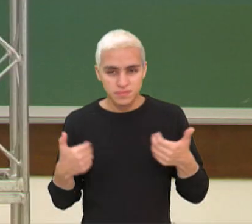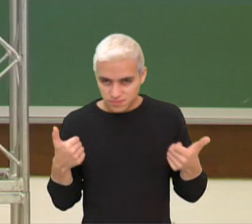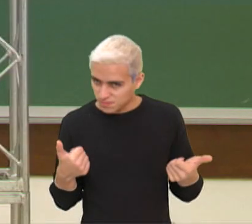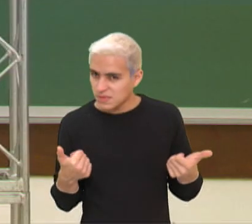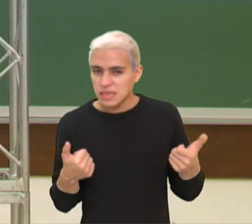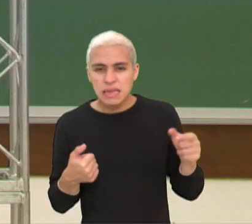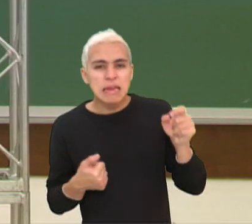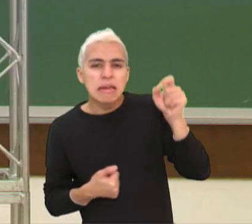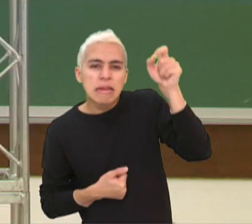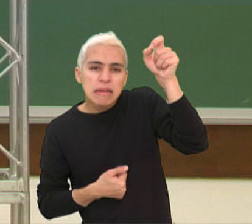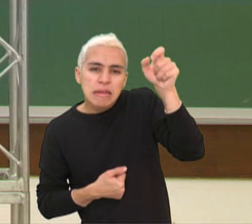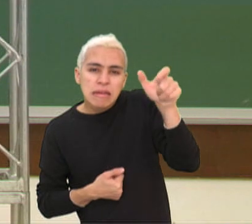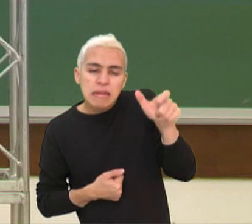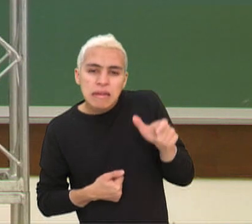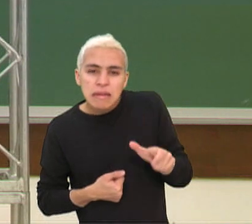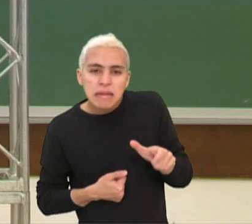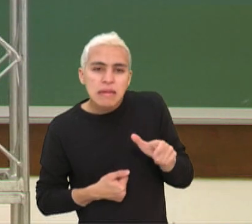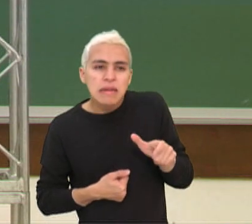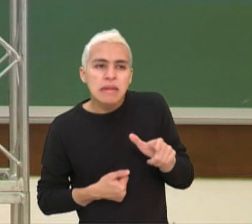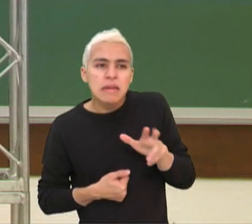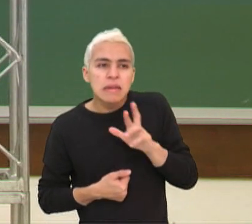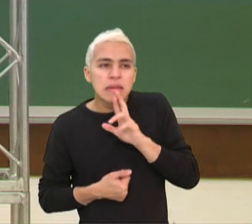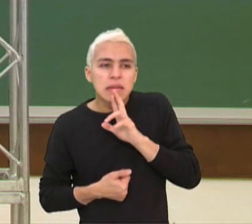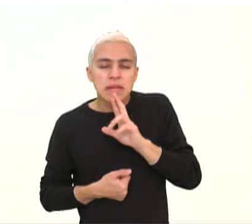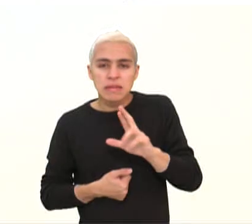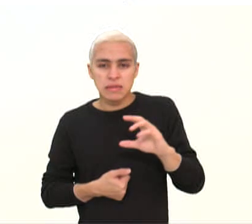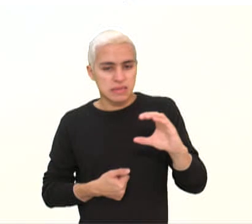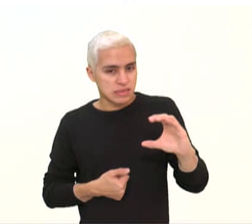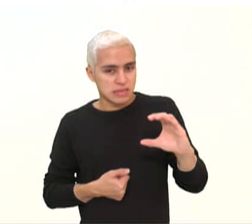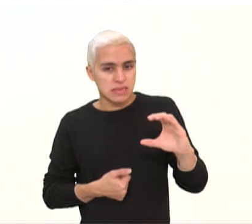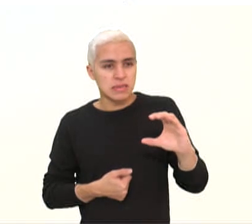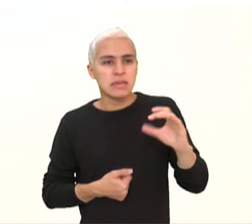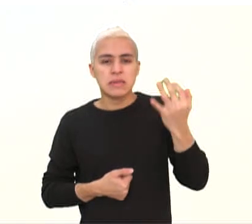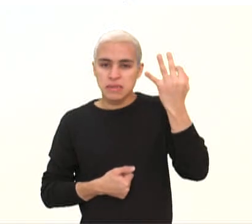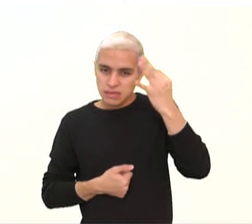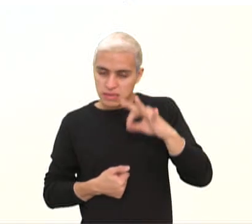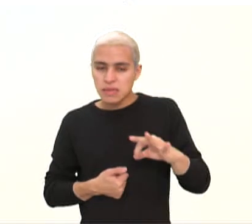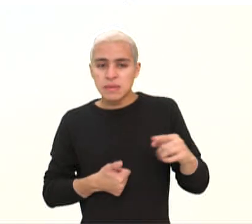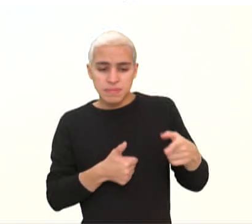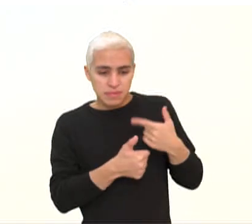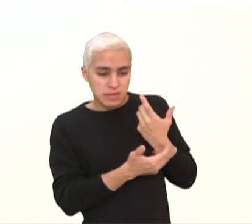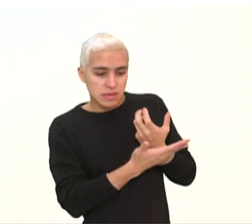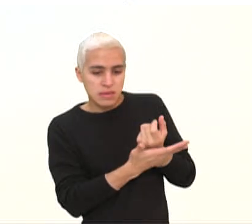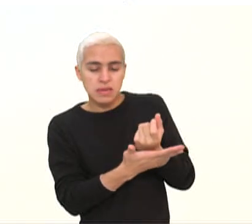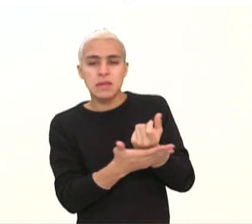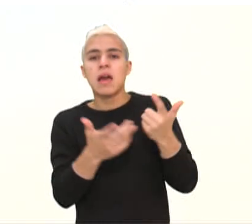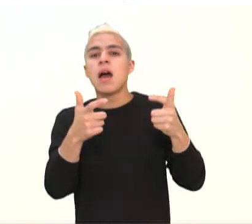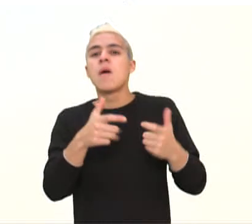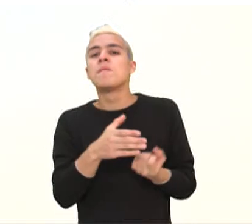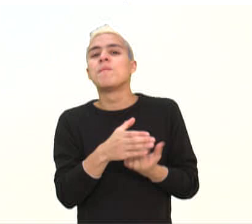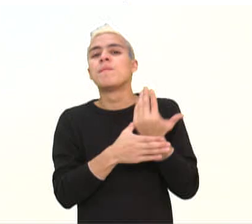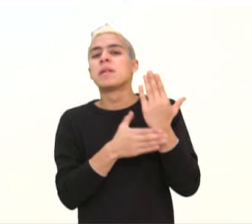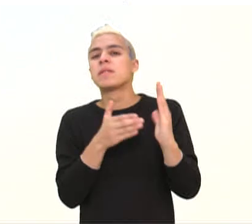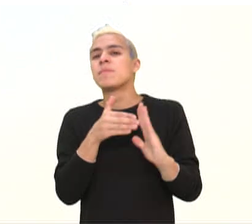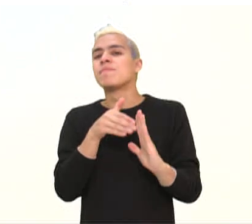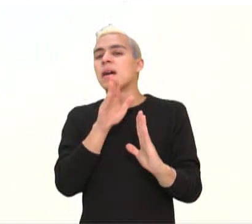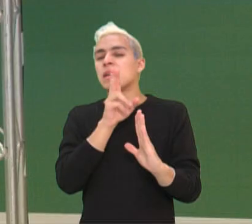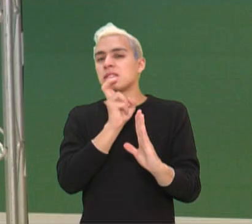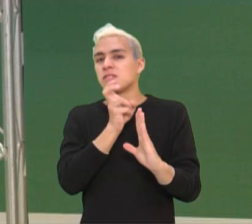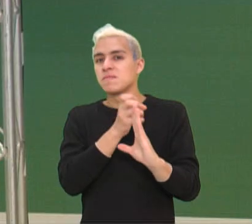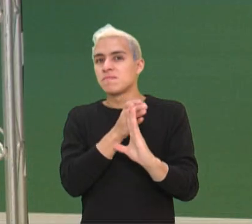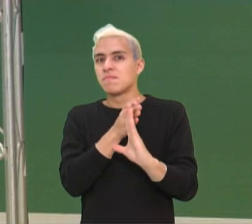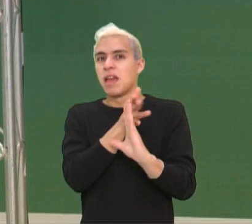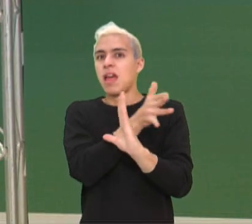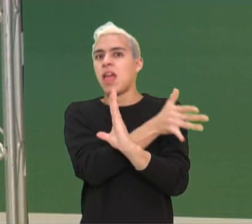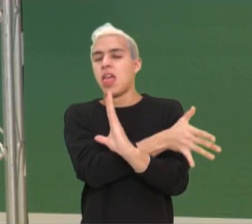Pessoal, quem respondeu a questão C, acertou. Os primeiros registros apareceram há mais de 5 mil anos. Bem